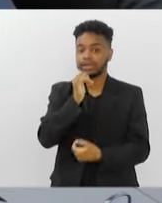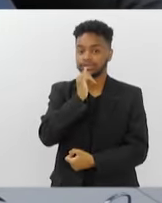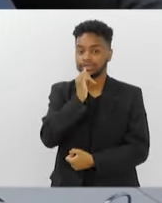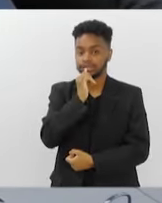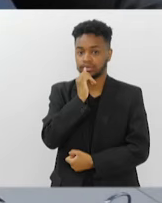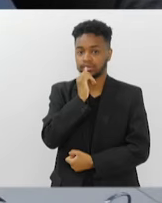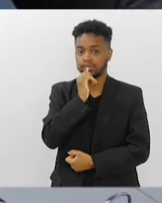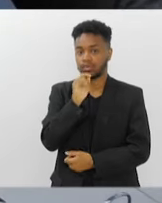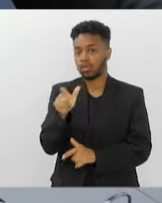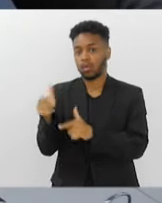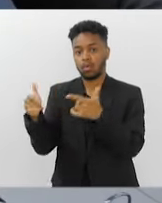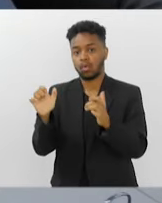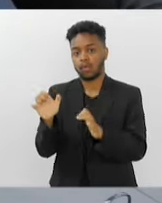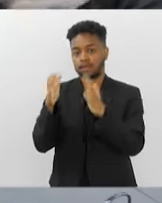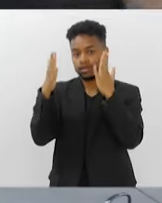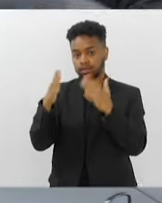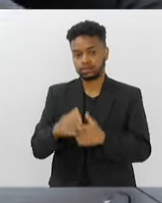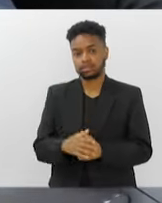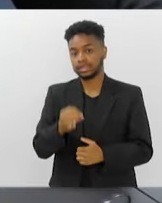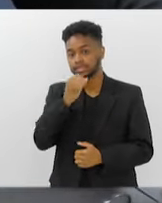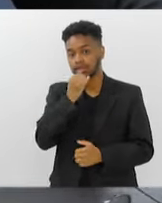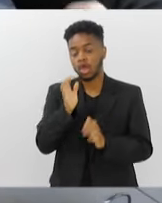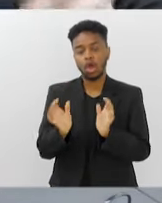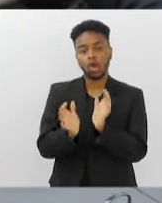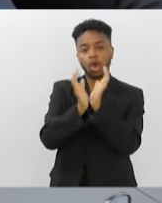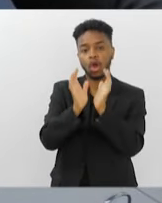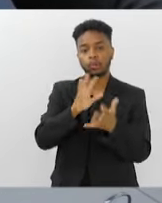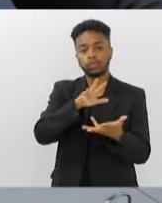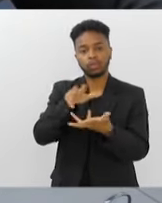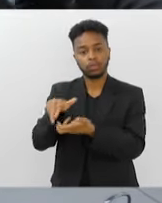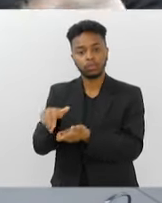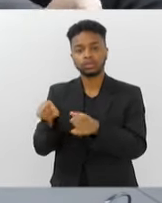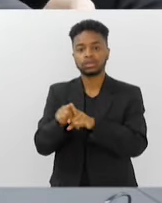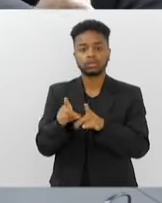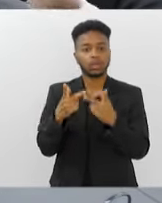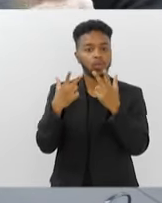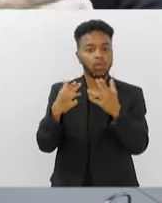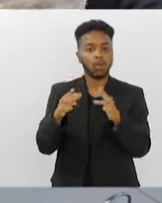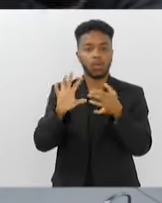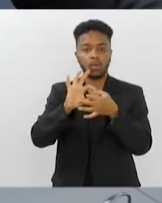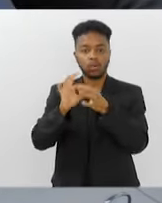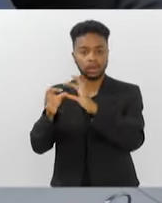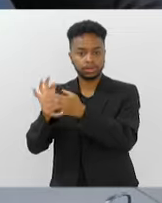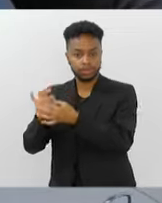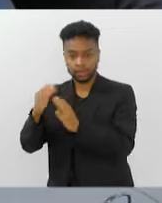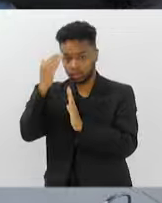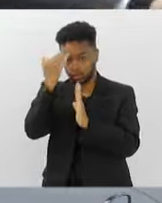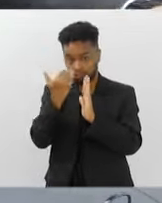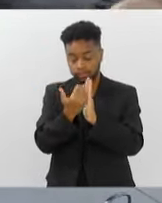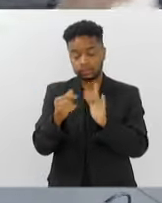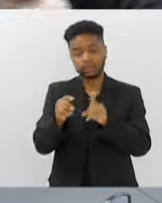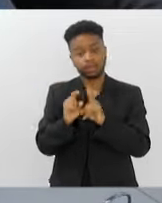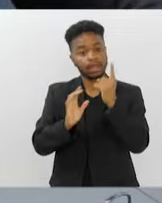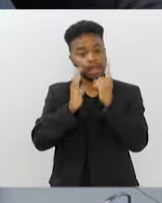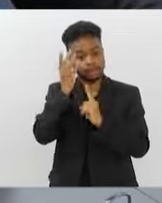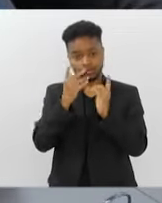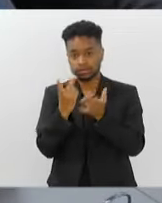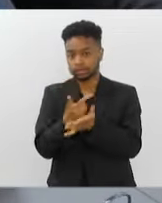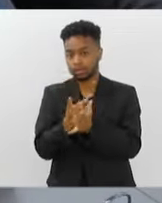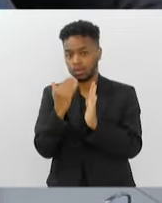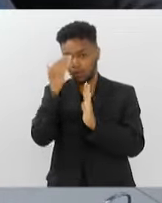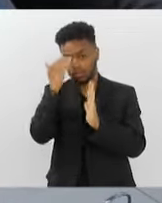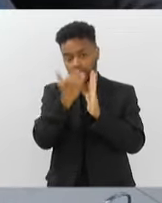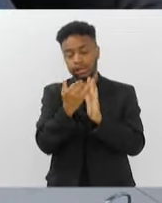para para os demais assim como a Copa do Mundo cumpriu assim como a ol as Olimpíadas cumpriram assim como o carnaval cumpre assim como o